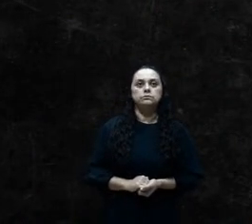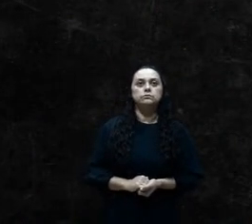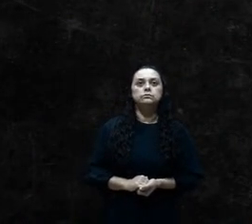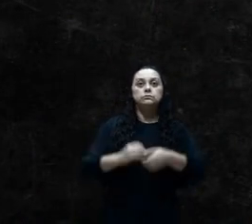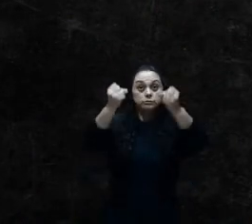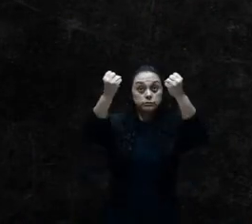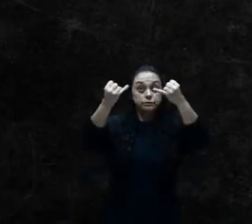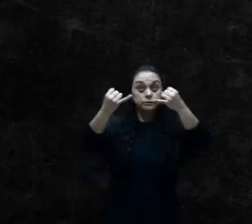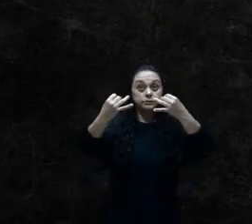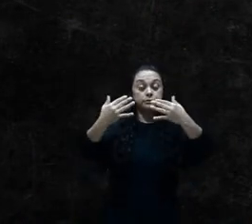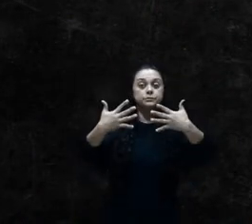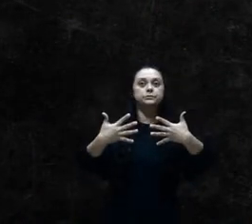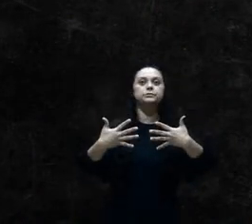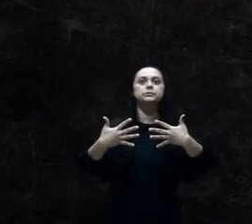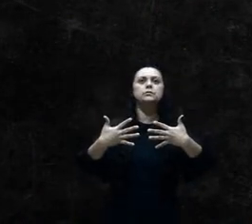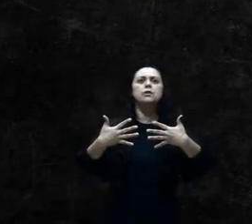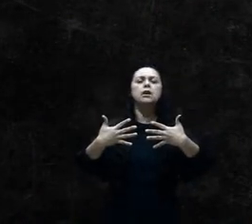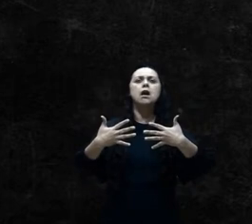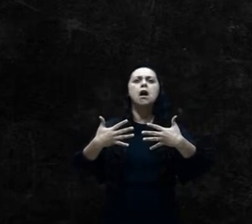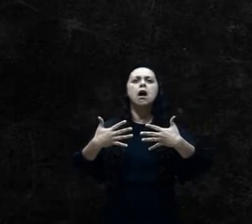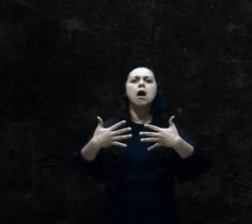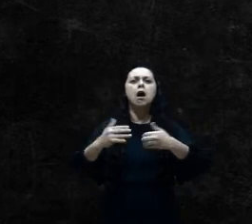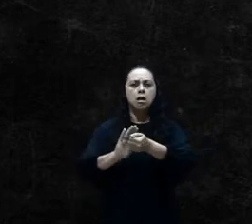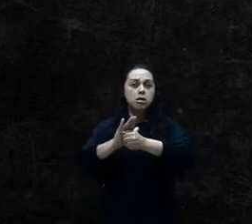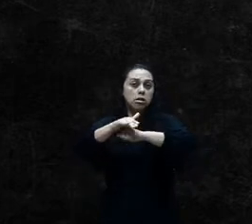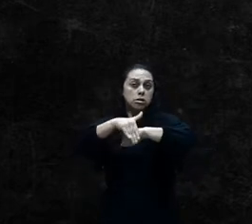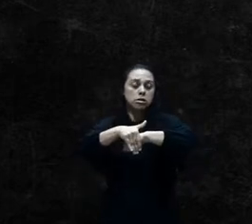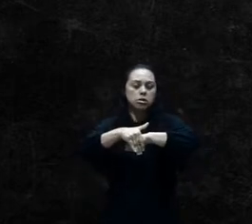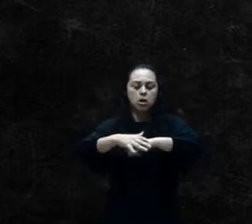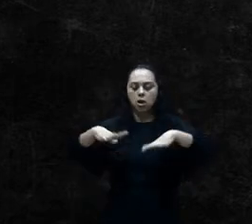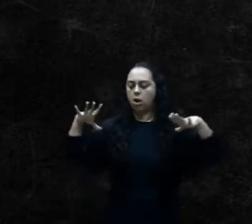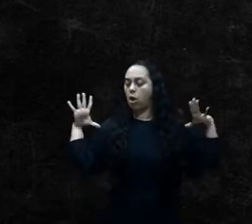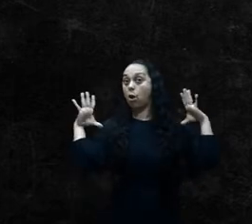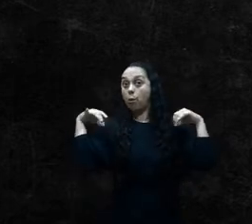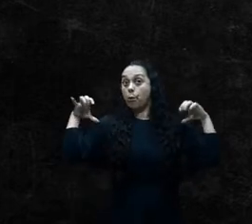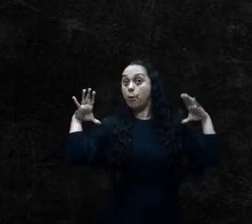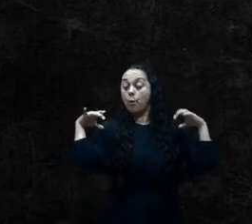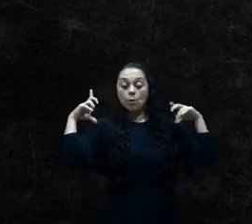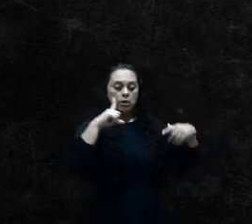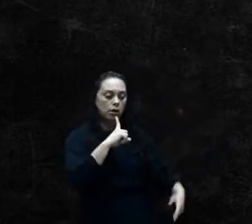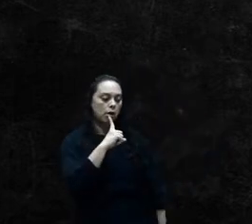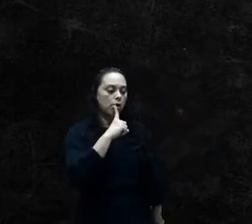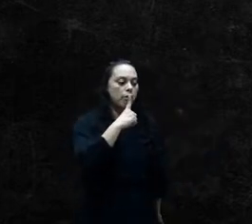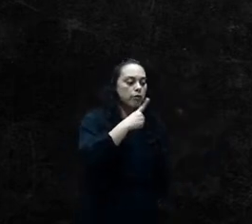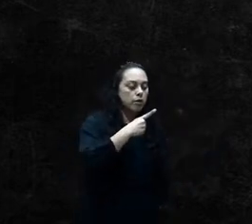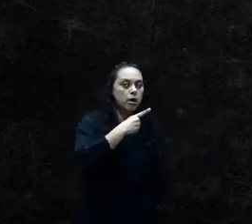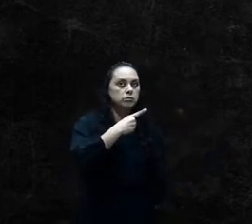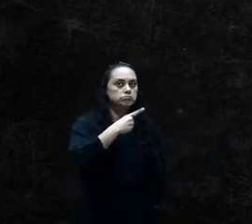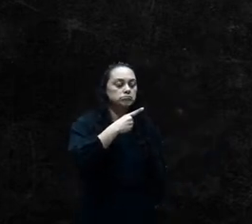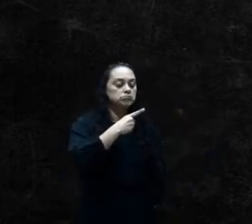assim porque esta noite um anjo do Deus a quem eu pertenço e a quem eu